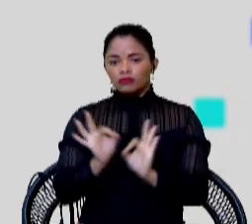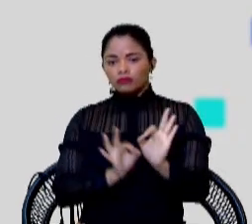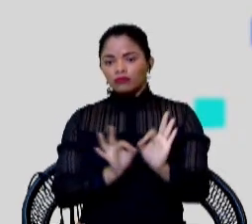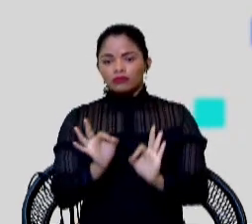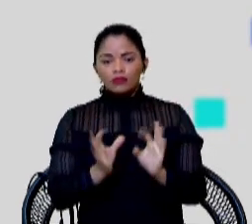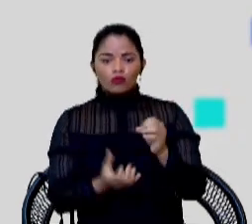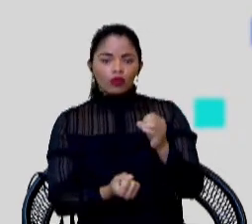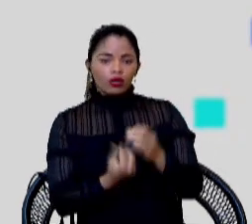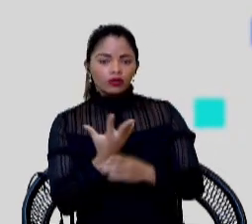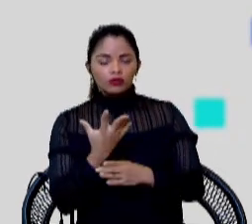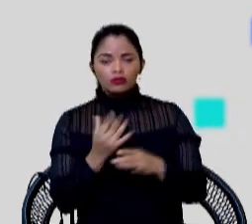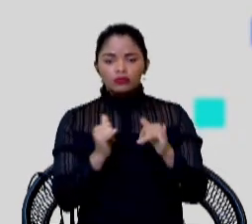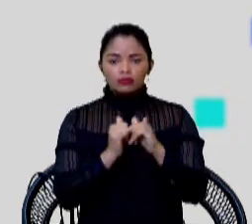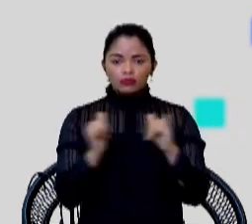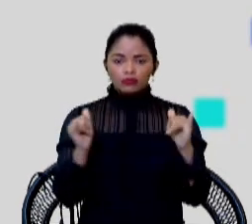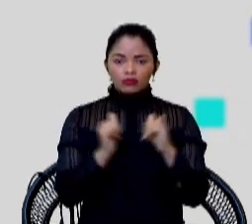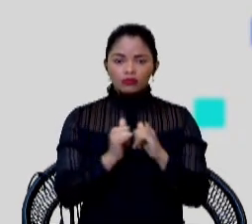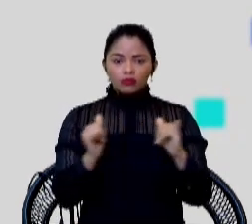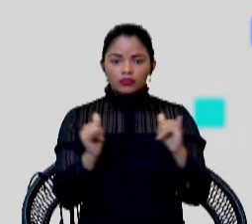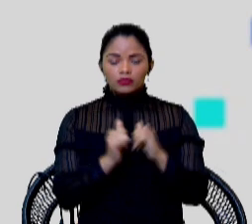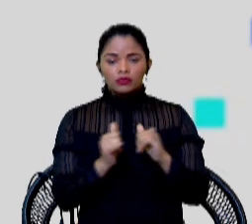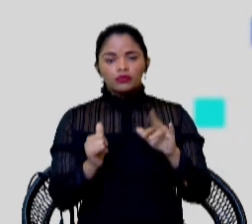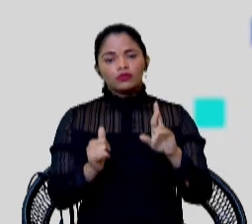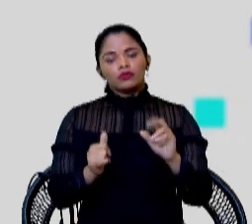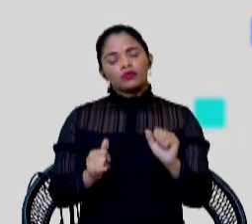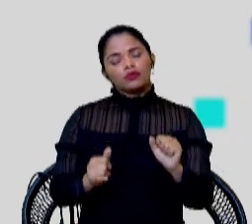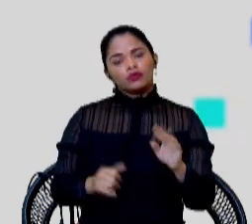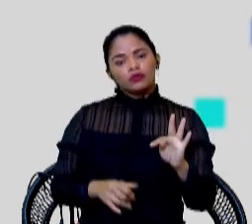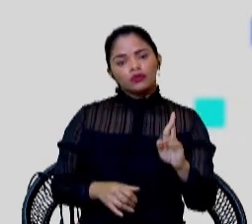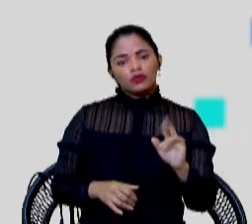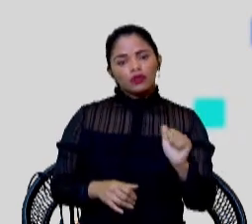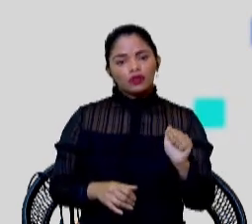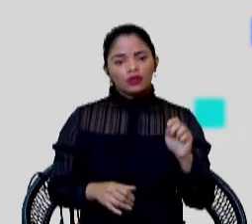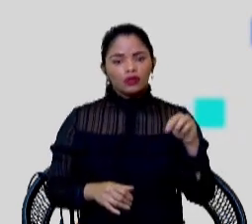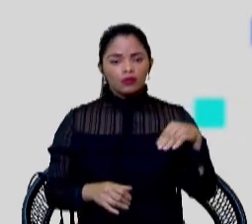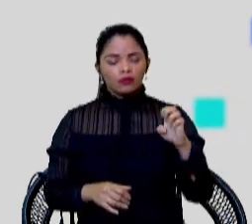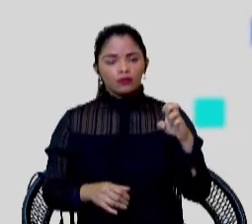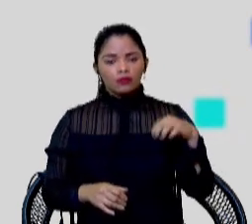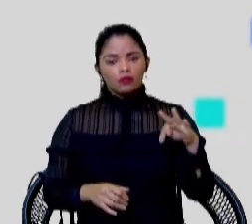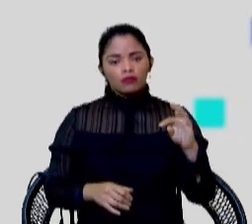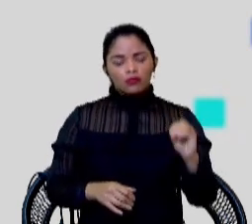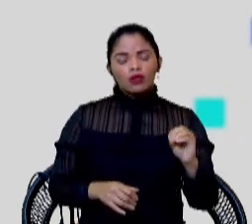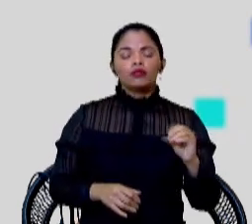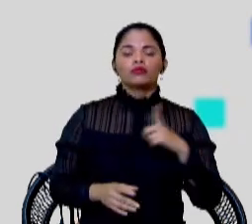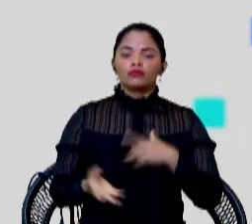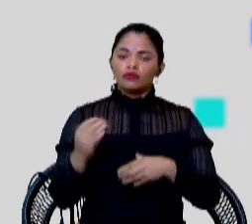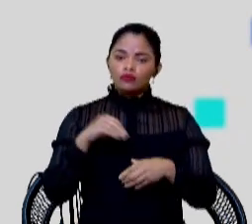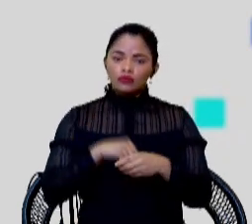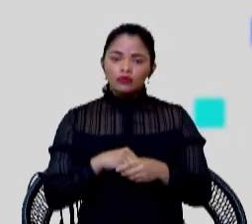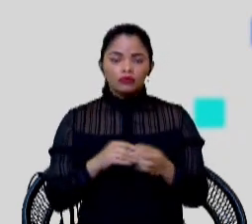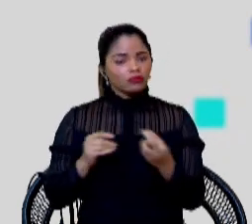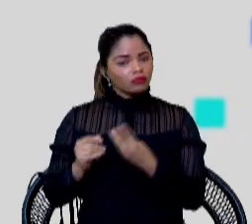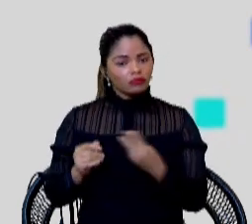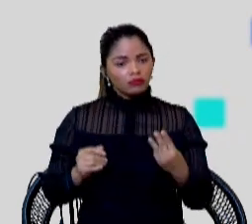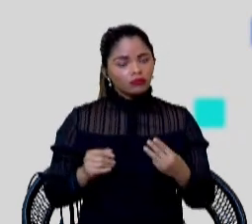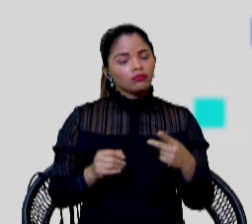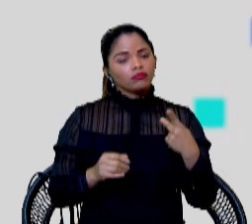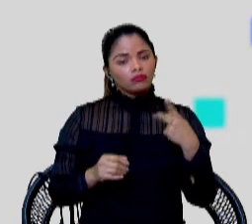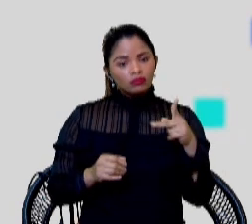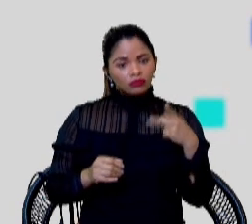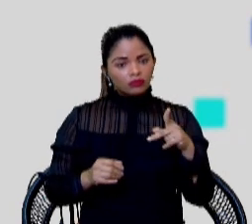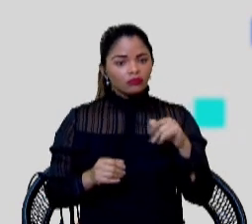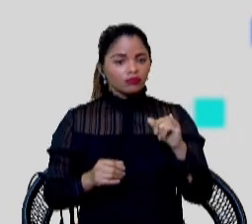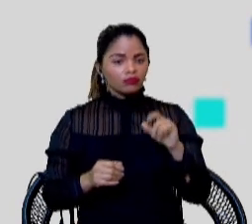o criativo do anúncio, o rastreamento, caso vocês tenham algum tipo de pixel instalado dentro do site de vocês, ou algum tipo de SDK, por exemplo,